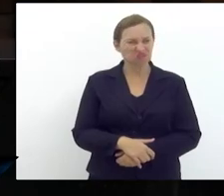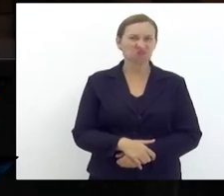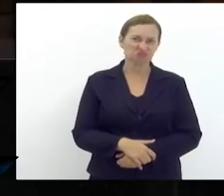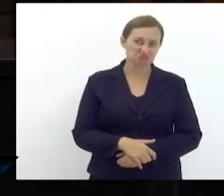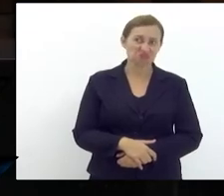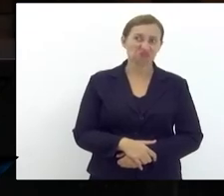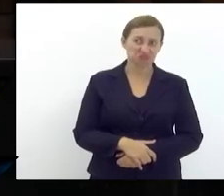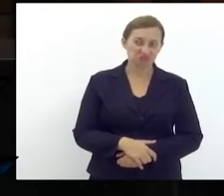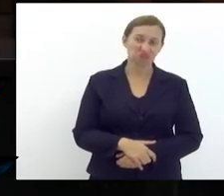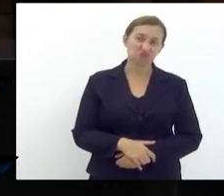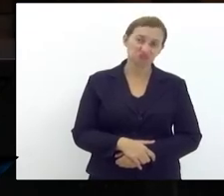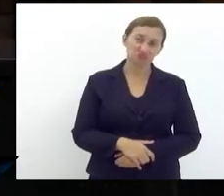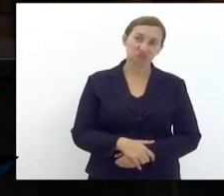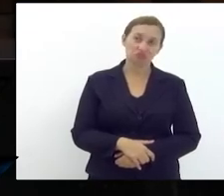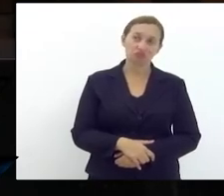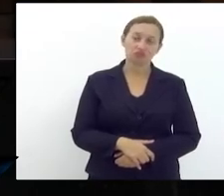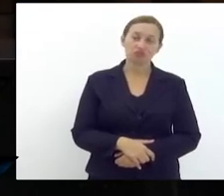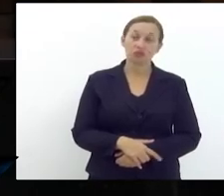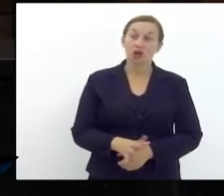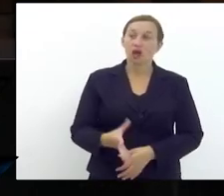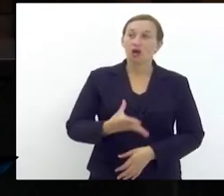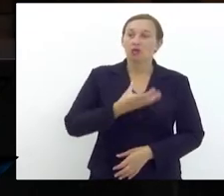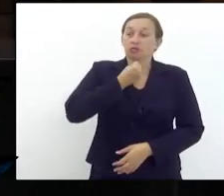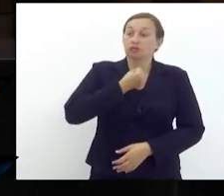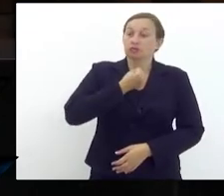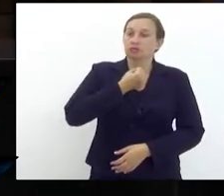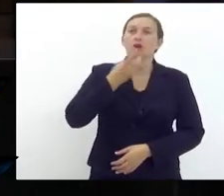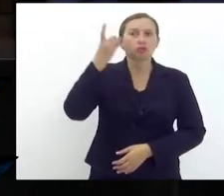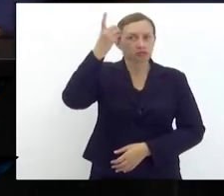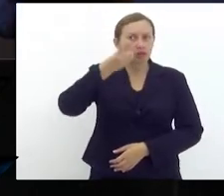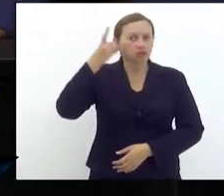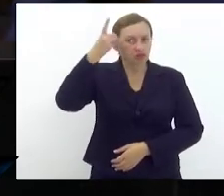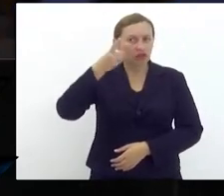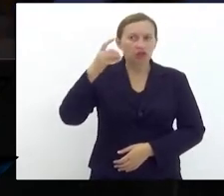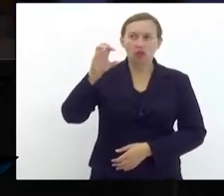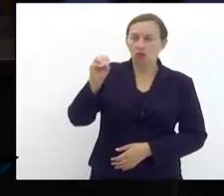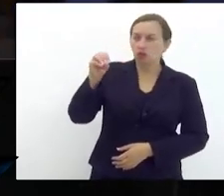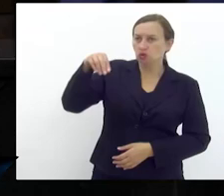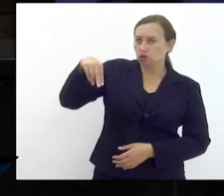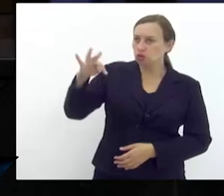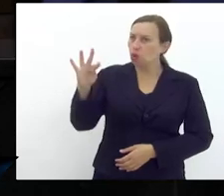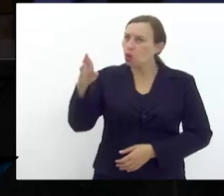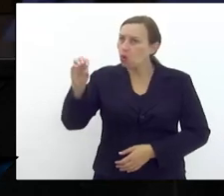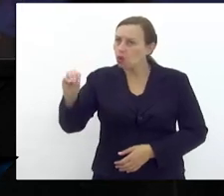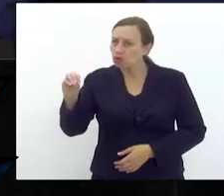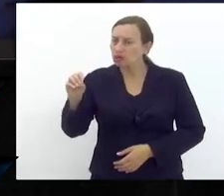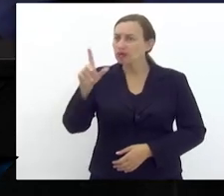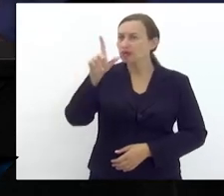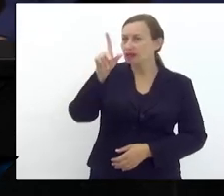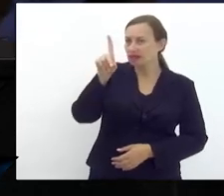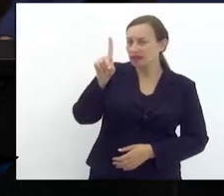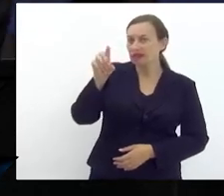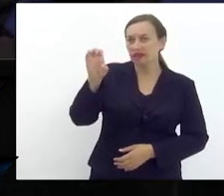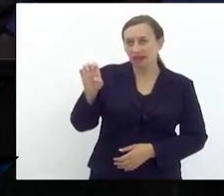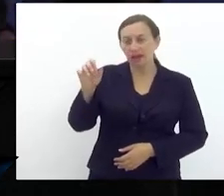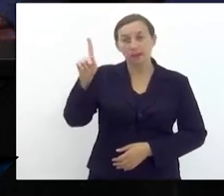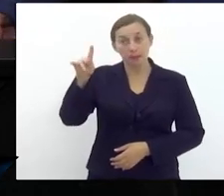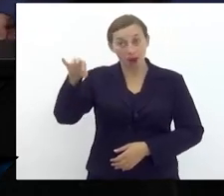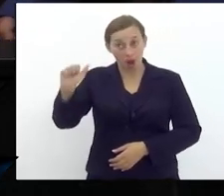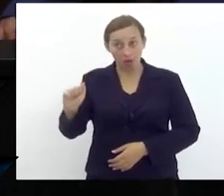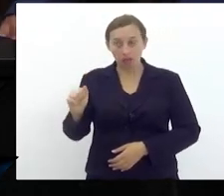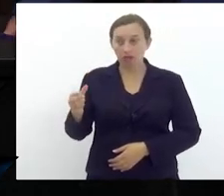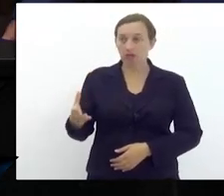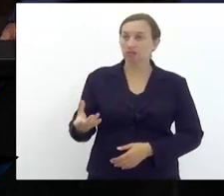não é calando o deputado Antônio de Paula da sua livre expressão e do exercício